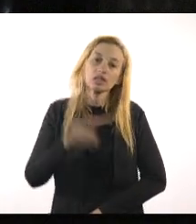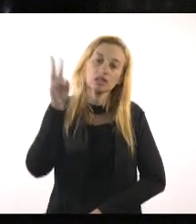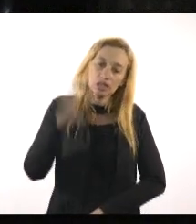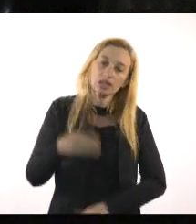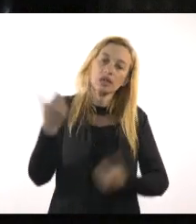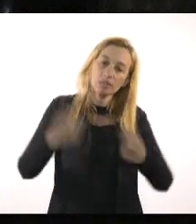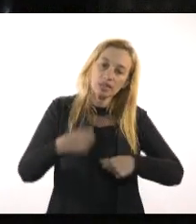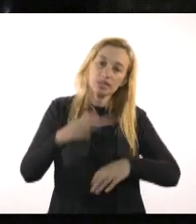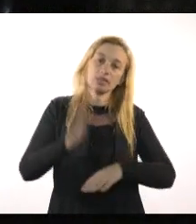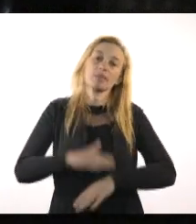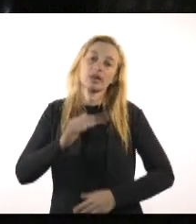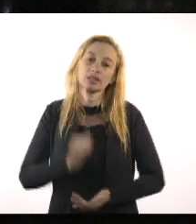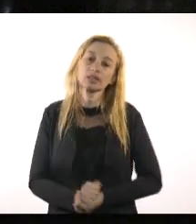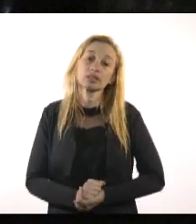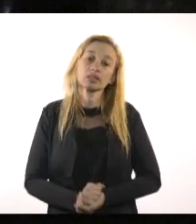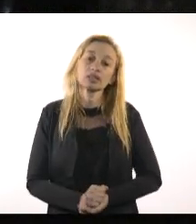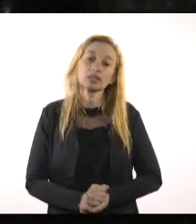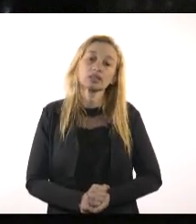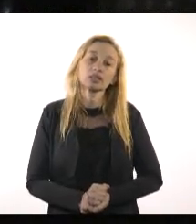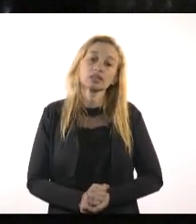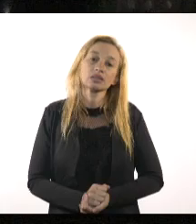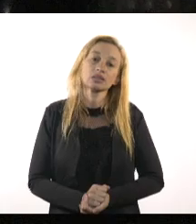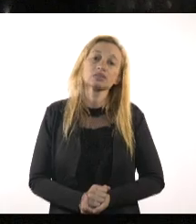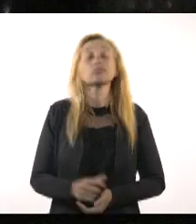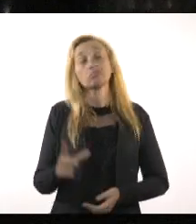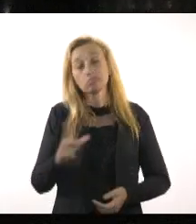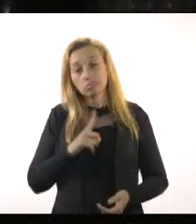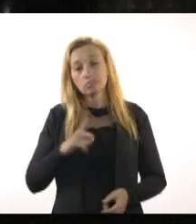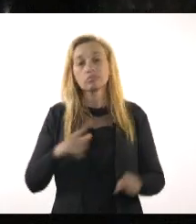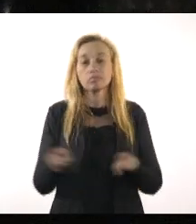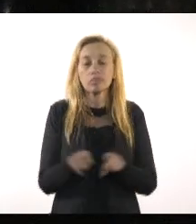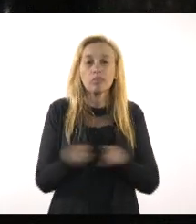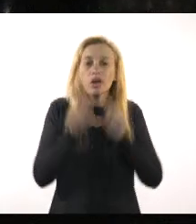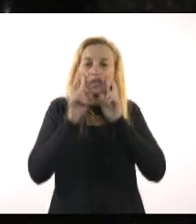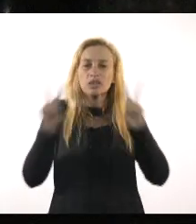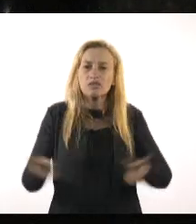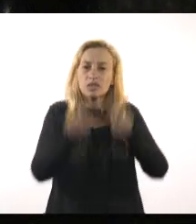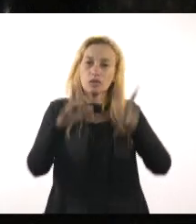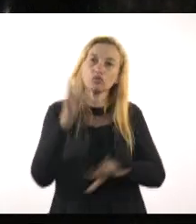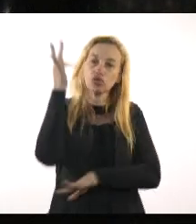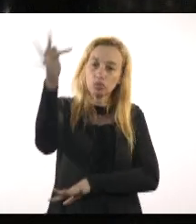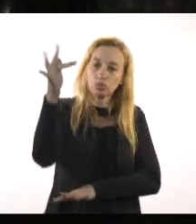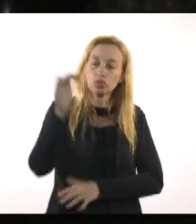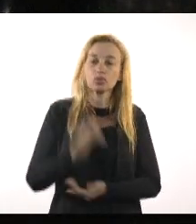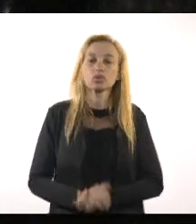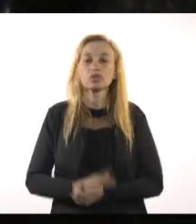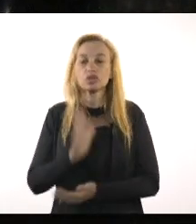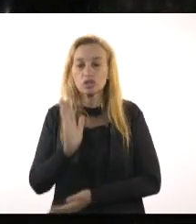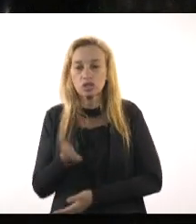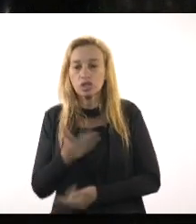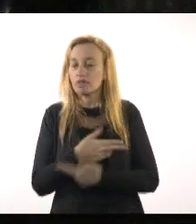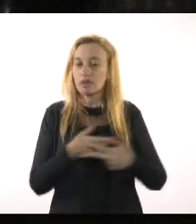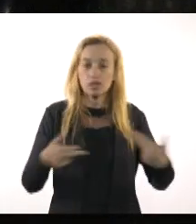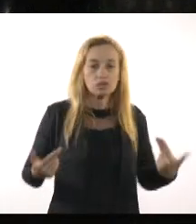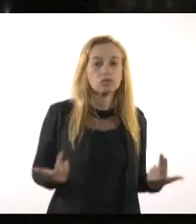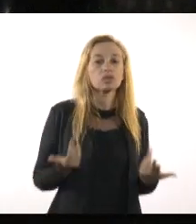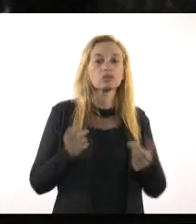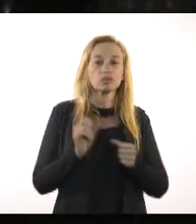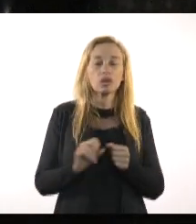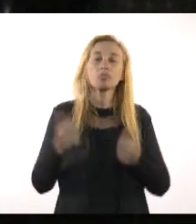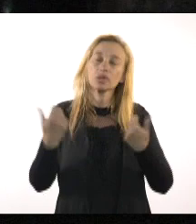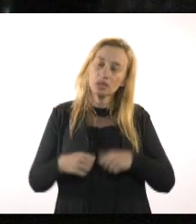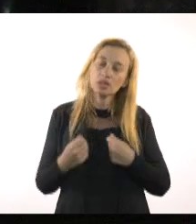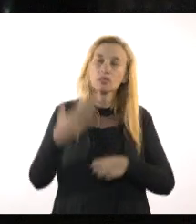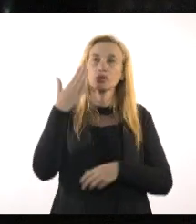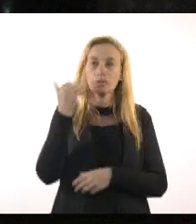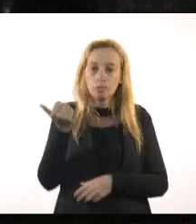precisa, né? E temos também essa visão do futuro, né? Já fizemos muita coisa, mas sabemos que